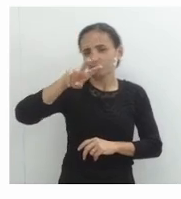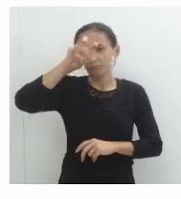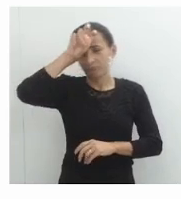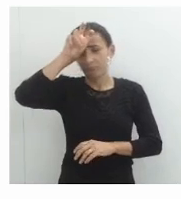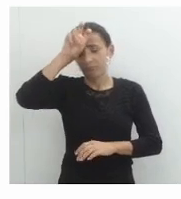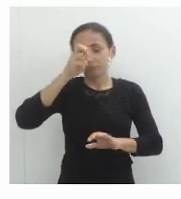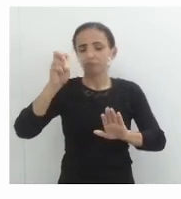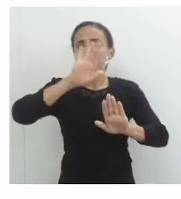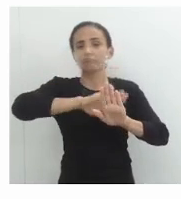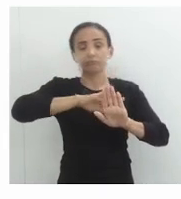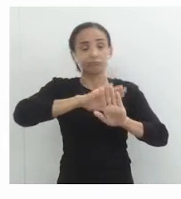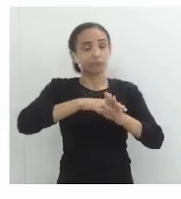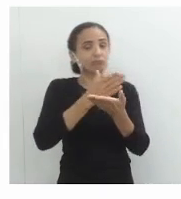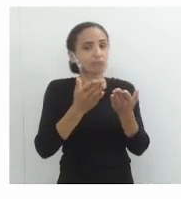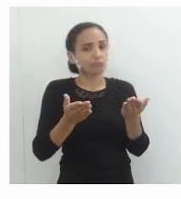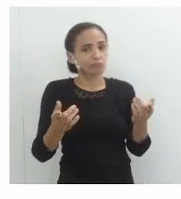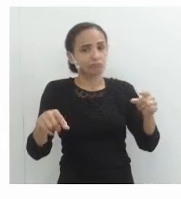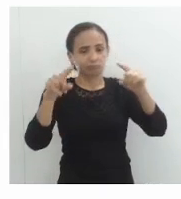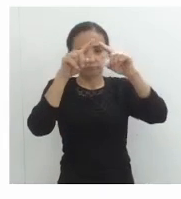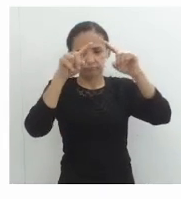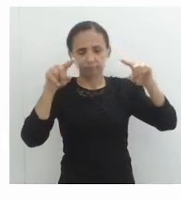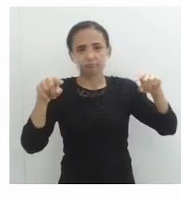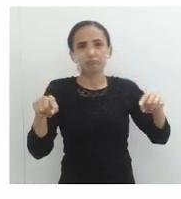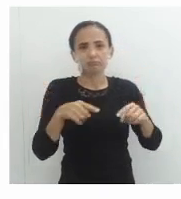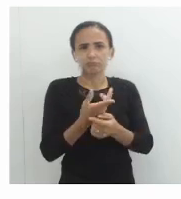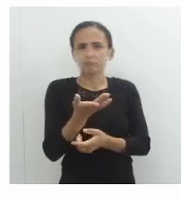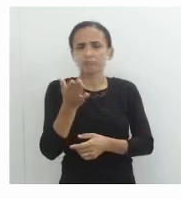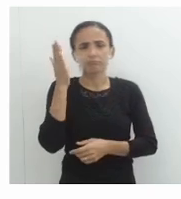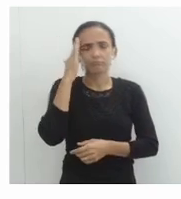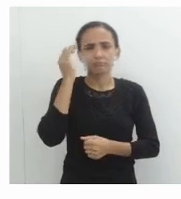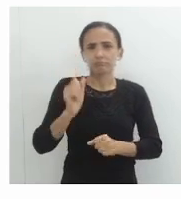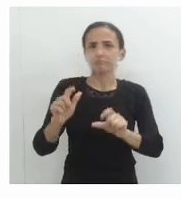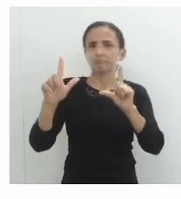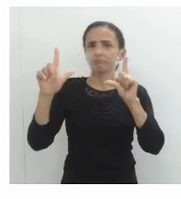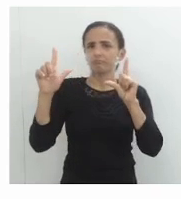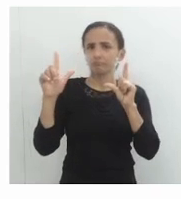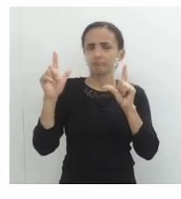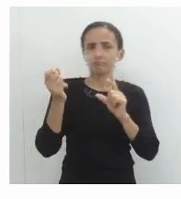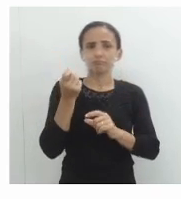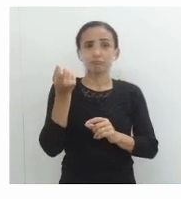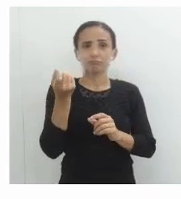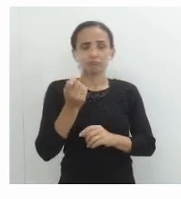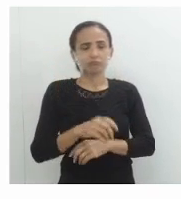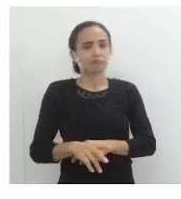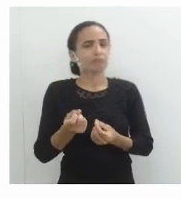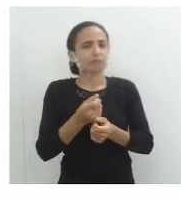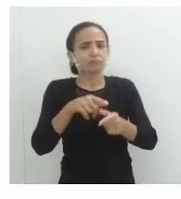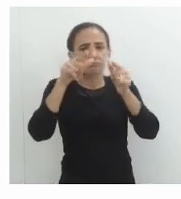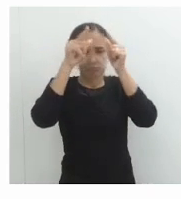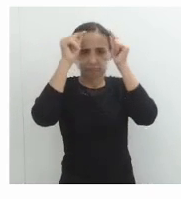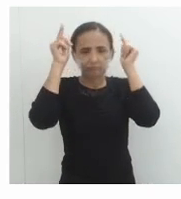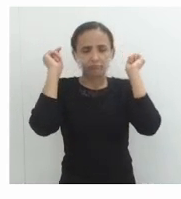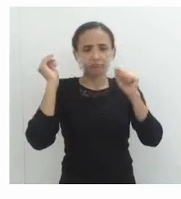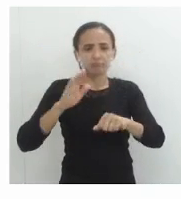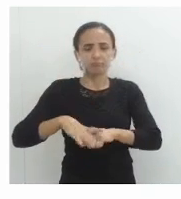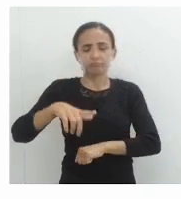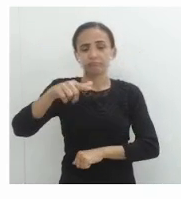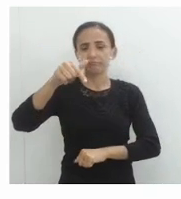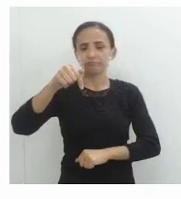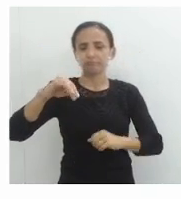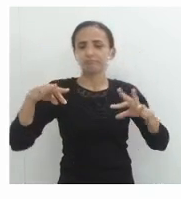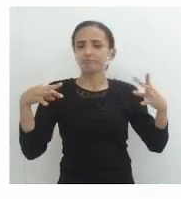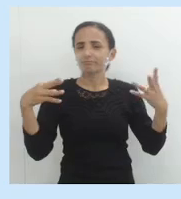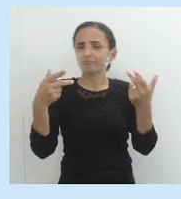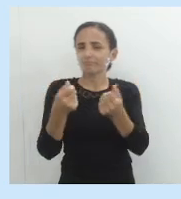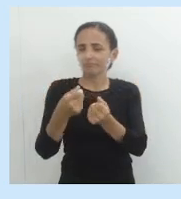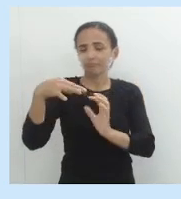né? As pirâmides de Gizé, por exemplo, que estão vendo na imagem, foram consideradas pelos gregos uma das 7 maravilhas do mundo. Então,